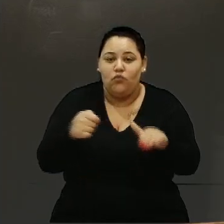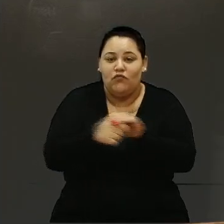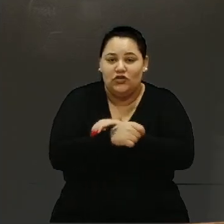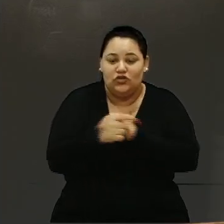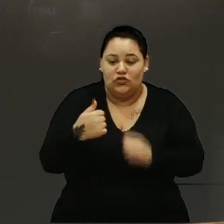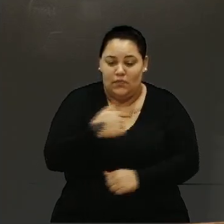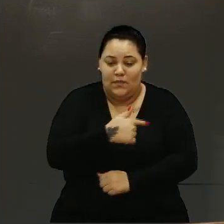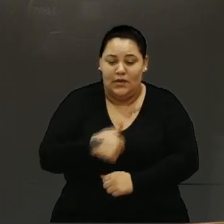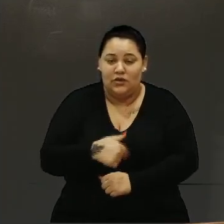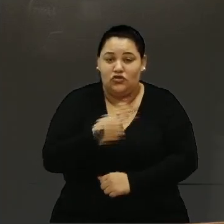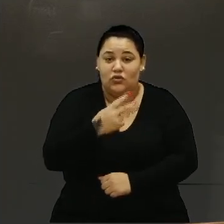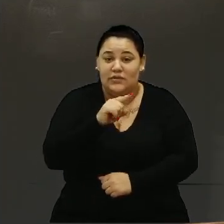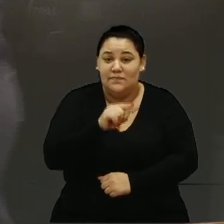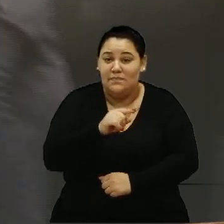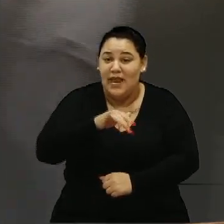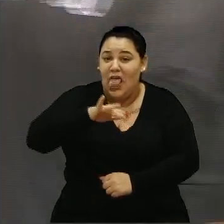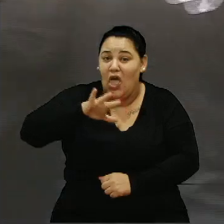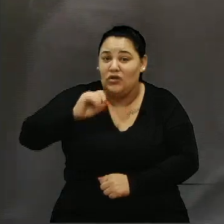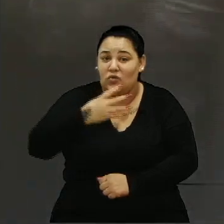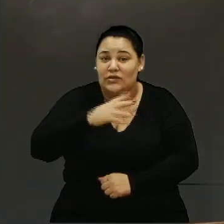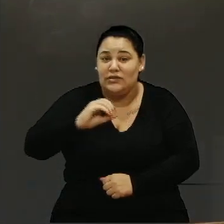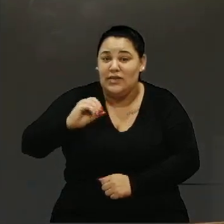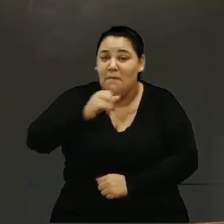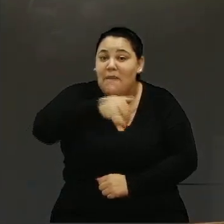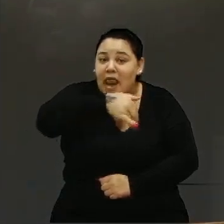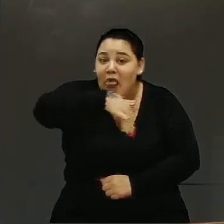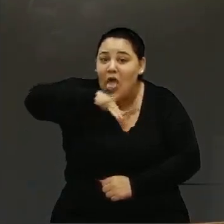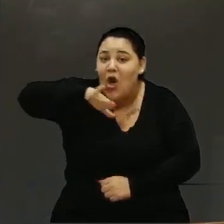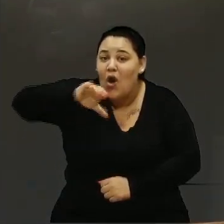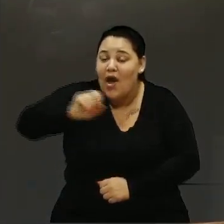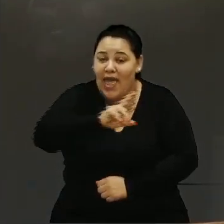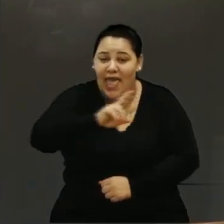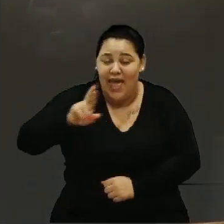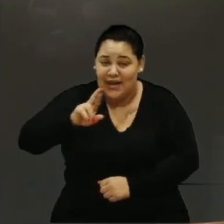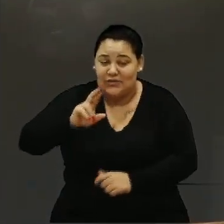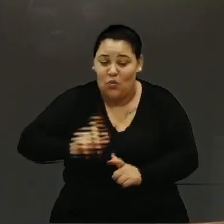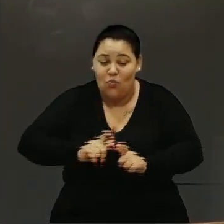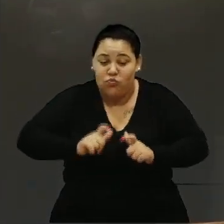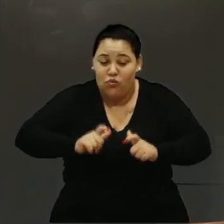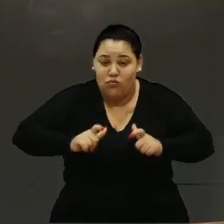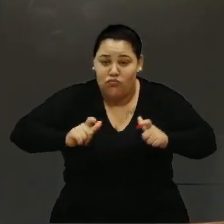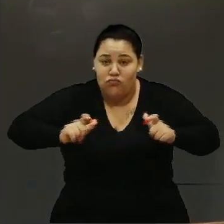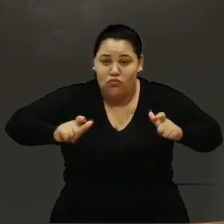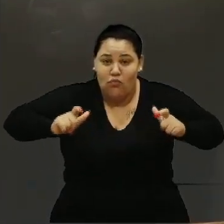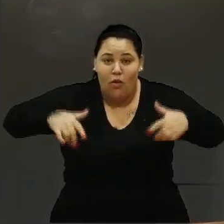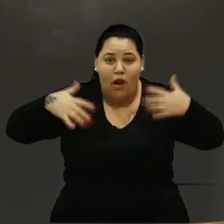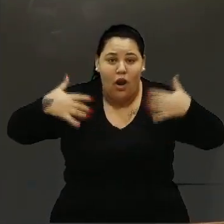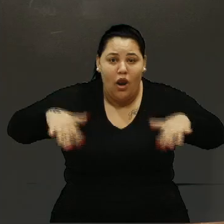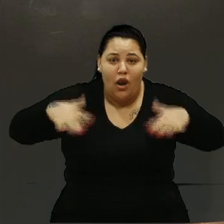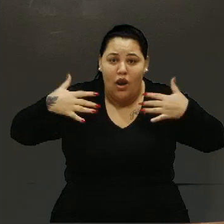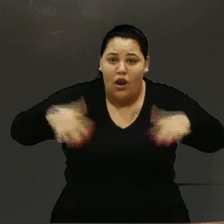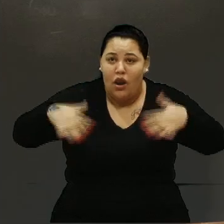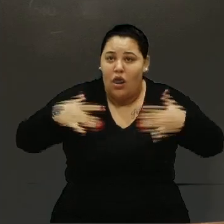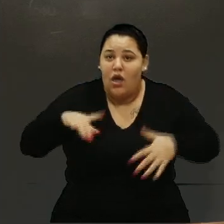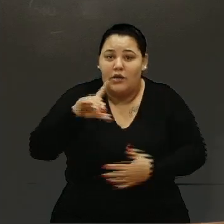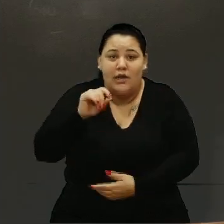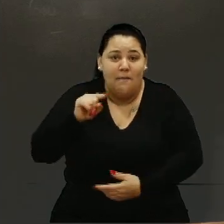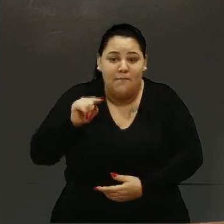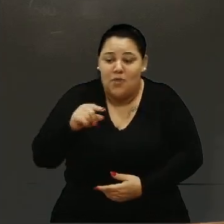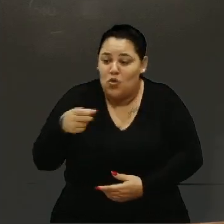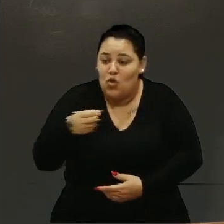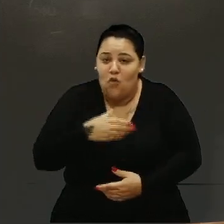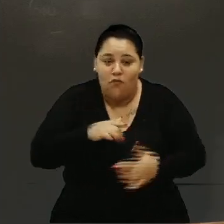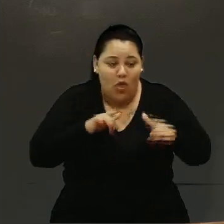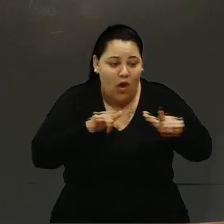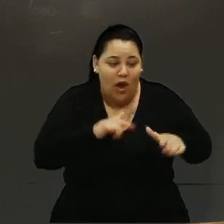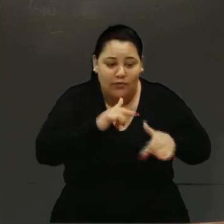e 400 milhões de reais. Expansão de atividades com mais 10 mil novos pontos de trabalho e um